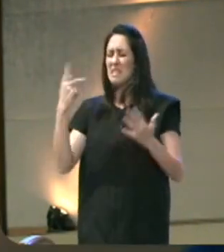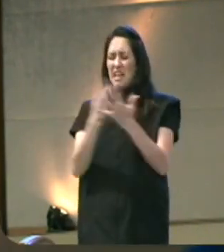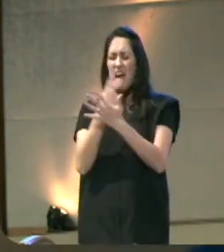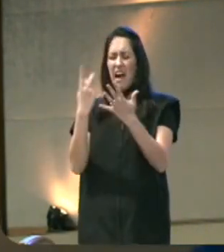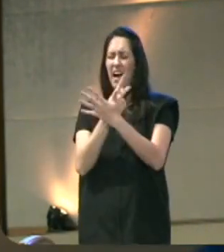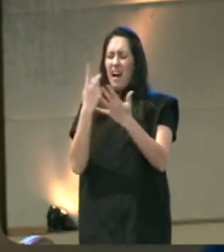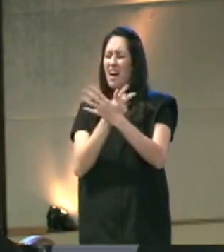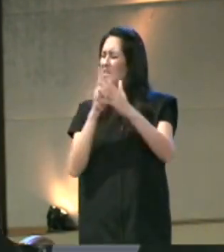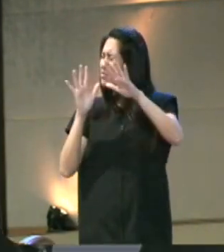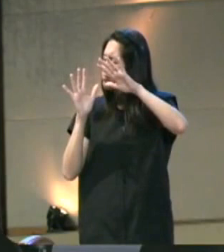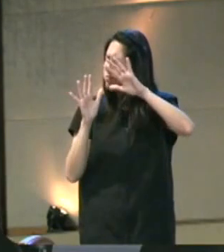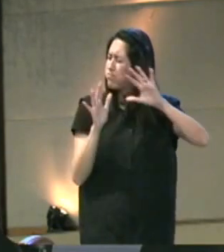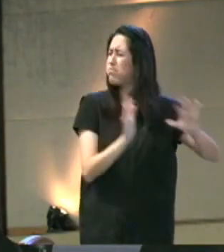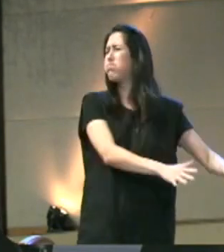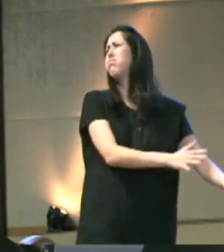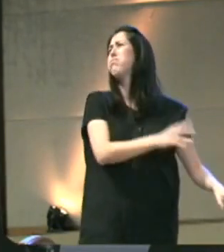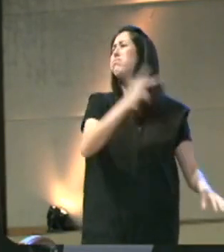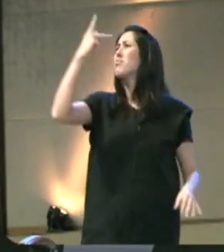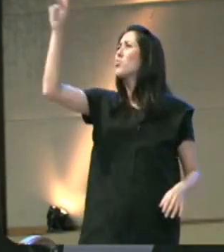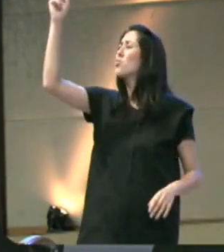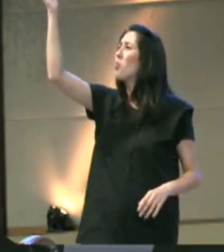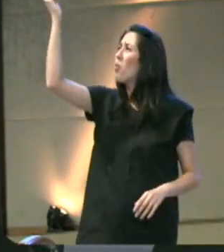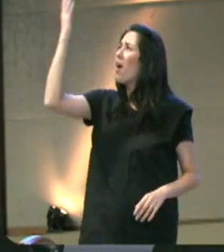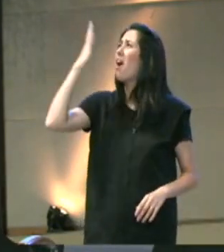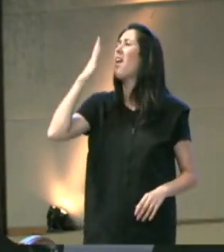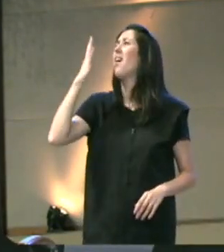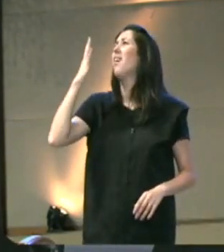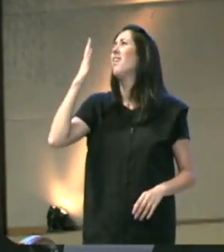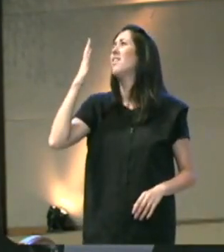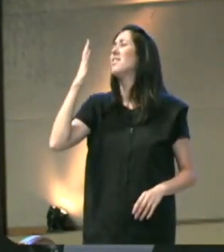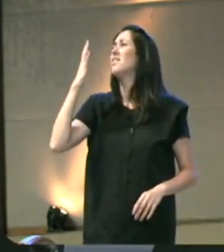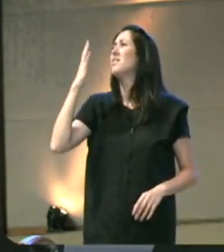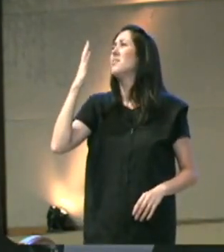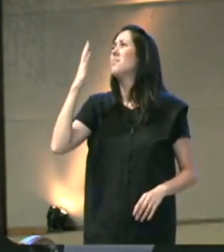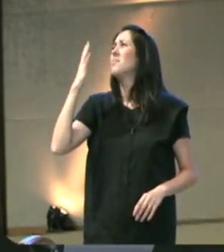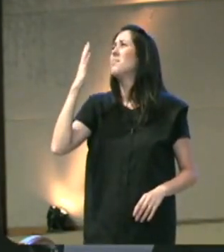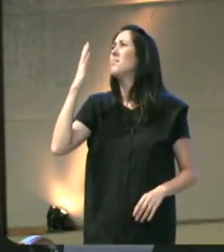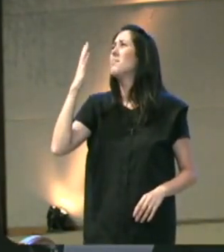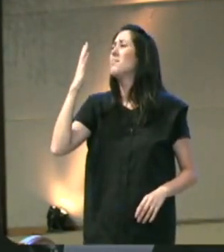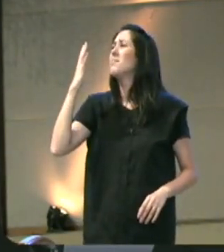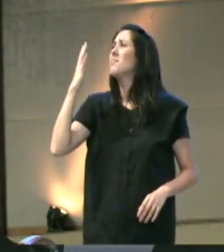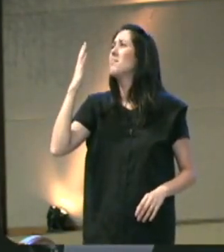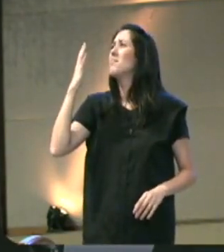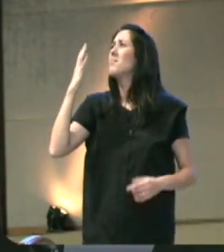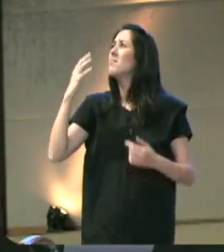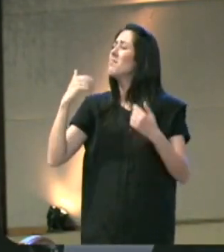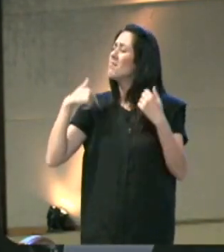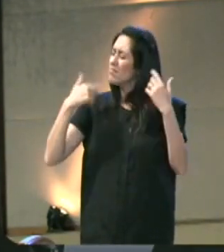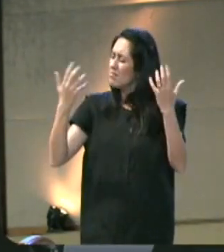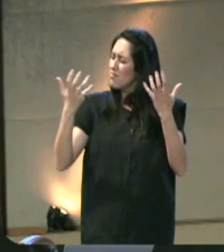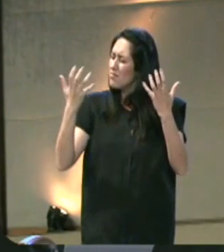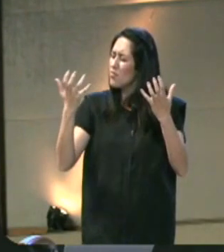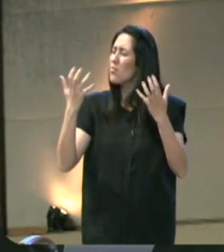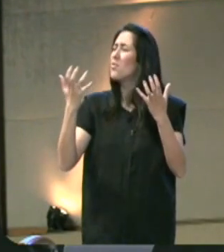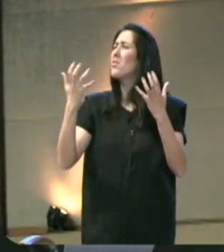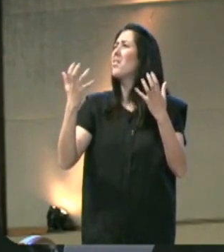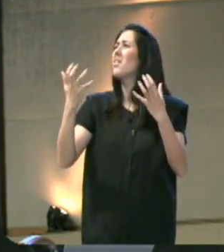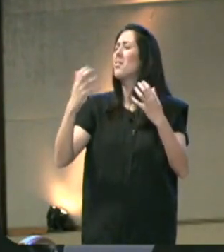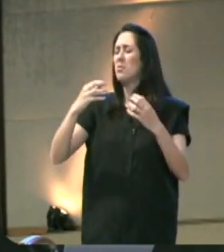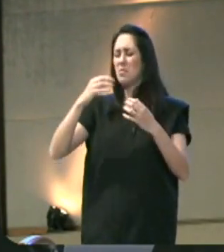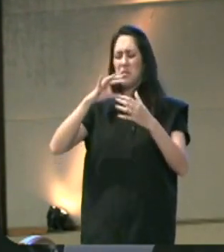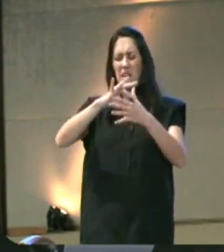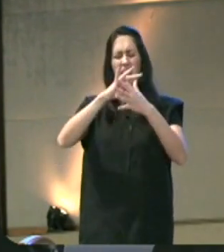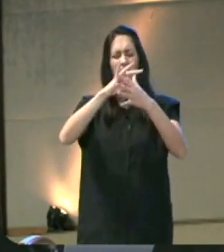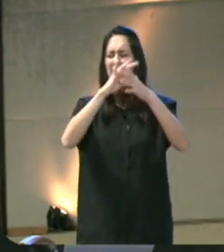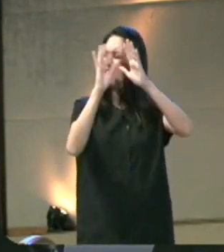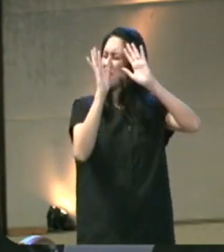e graça. Então você vai falar no ouvido do outro: eu não sei se eu consigo na minha carne